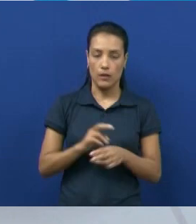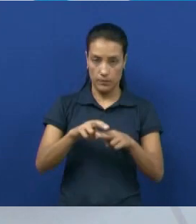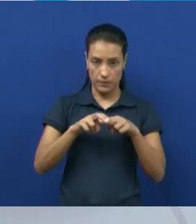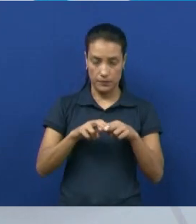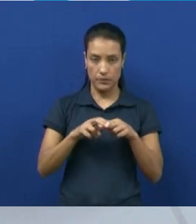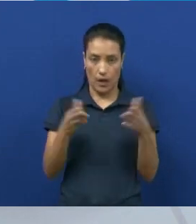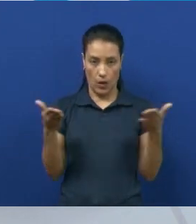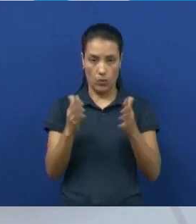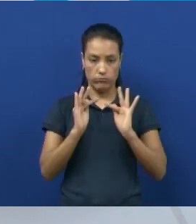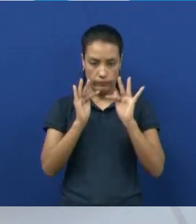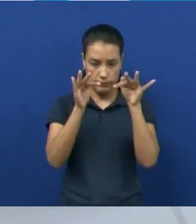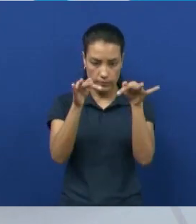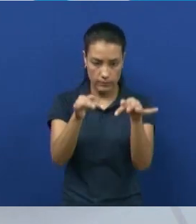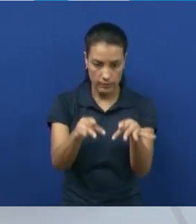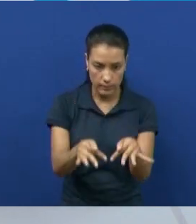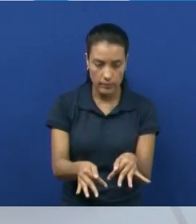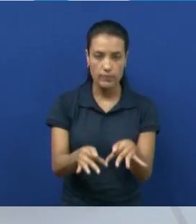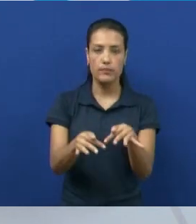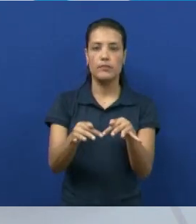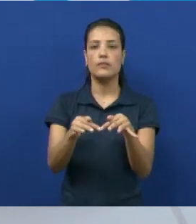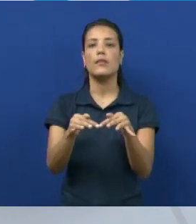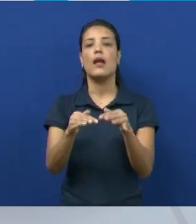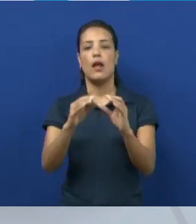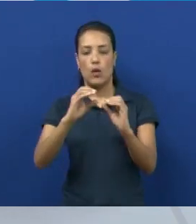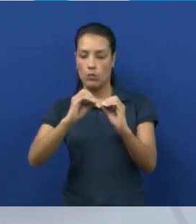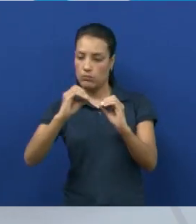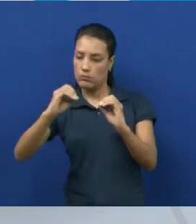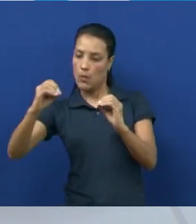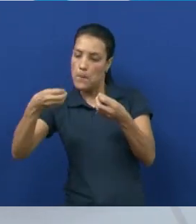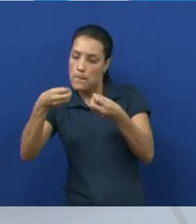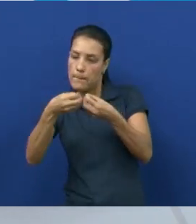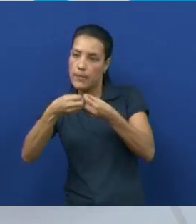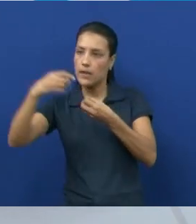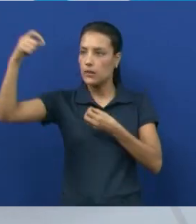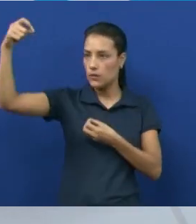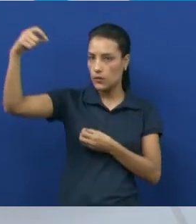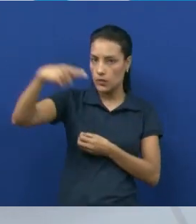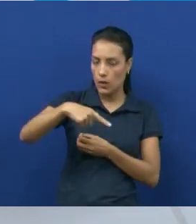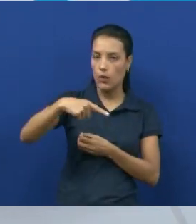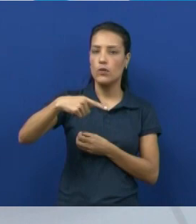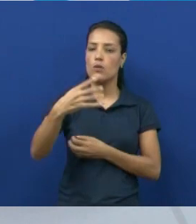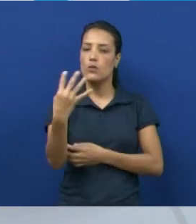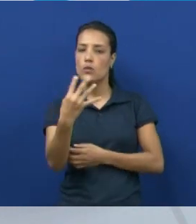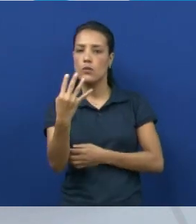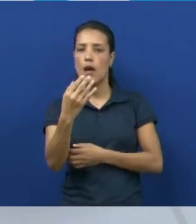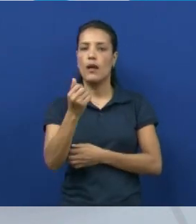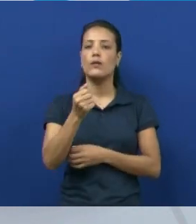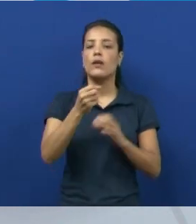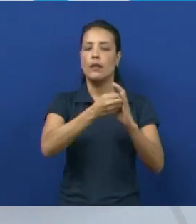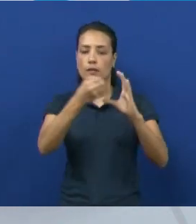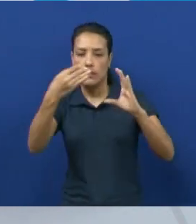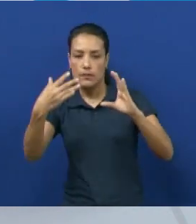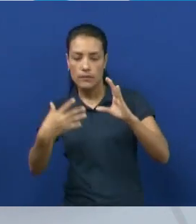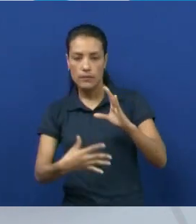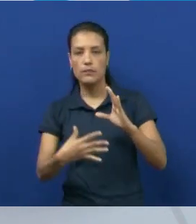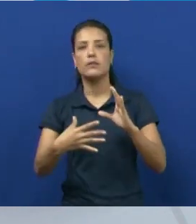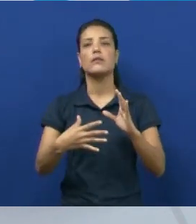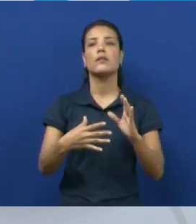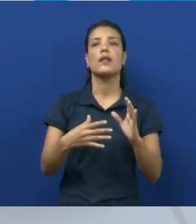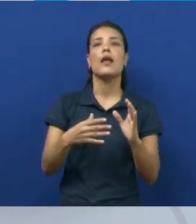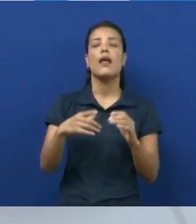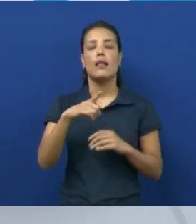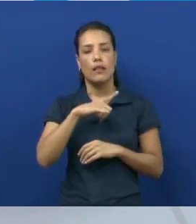a primeira parte dos 4 planetas mais próximos do Sol e são os 4 planetas que têm a característica de possuírem uma